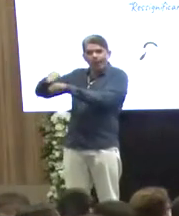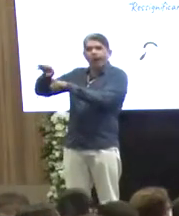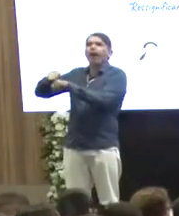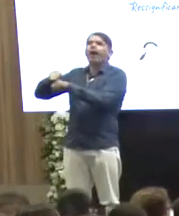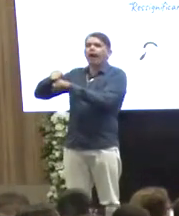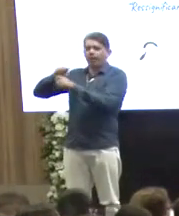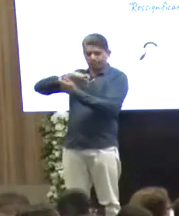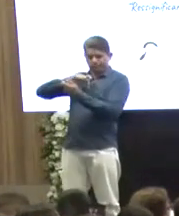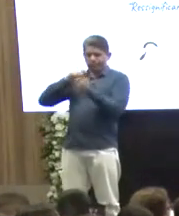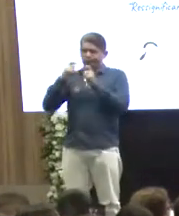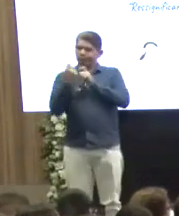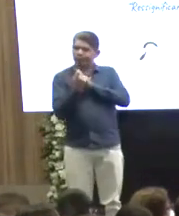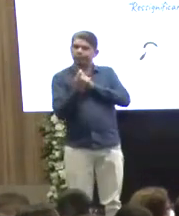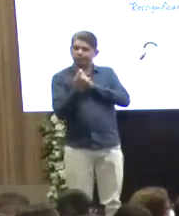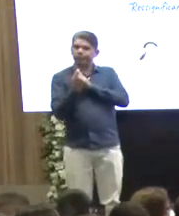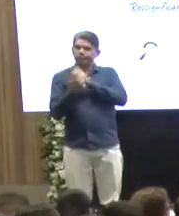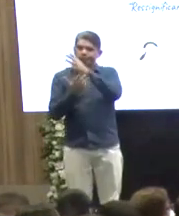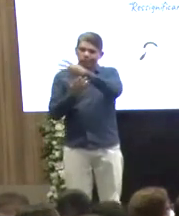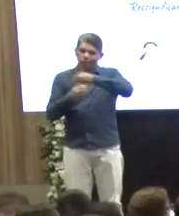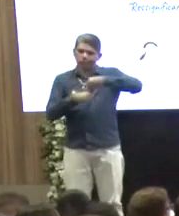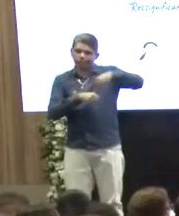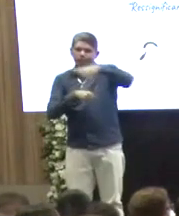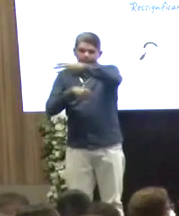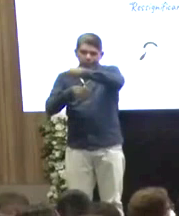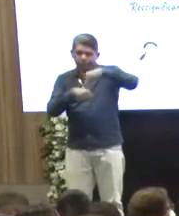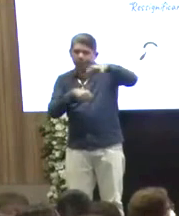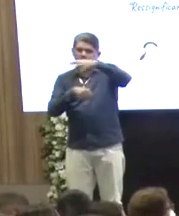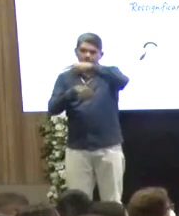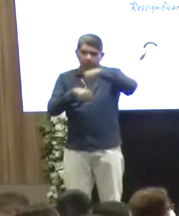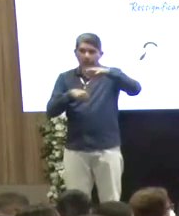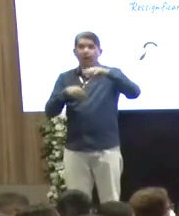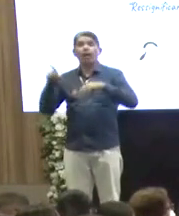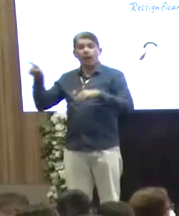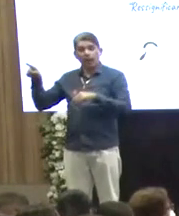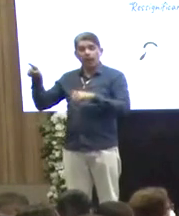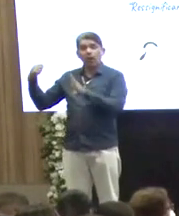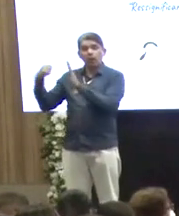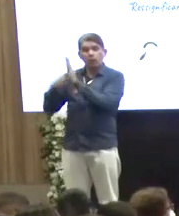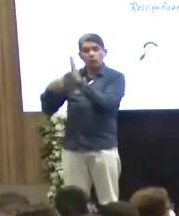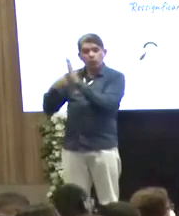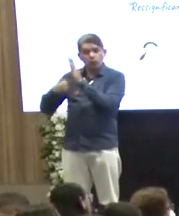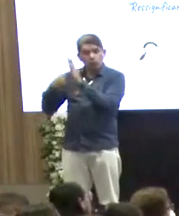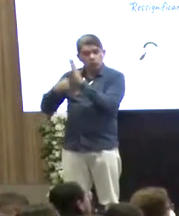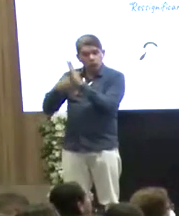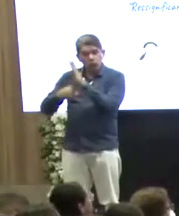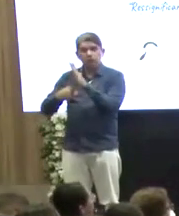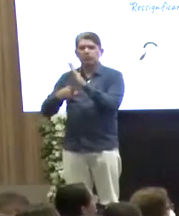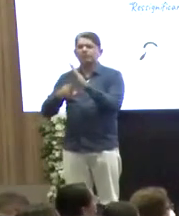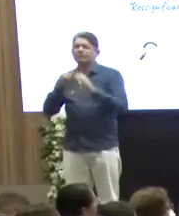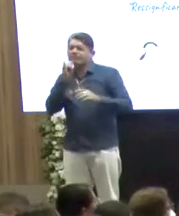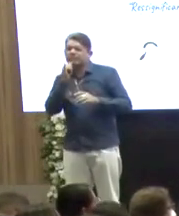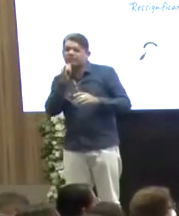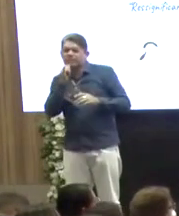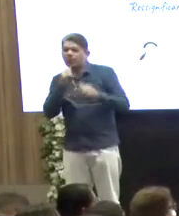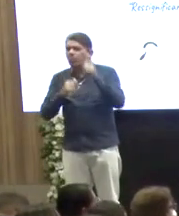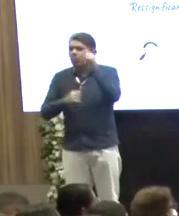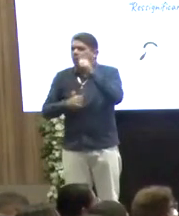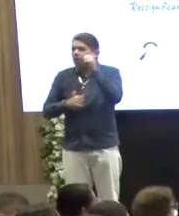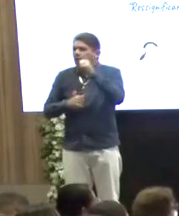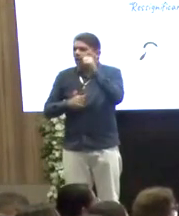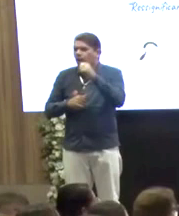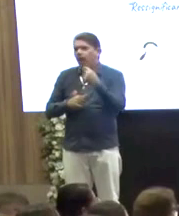não conhecíamos as questões indígenas, nós ficamos sabendo, e não está tão longe da gente assim. Então, as experiências de vida